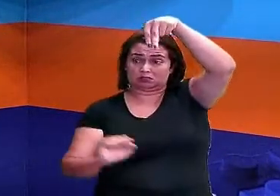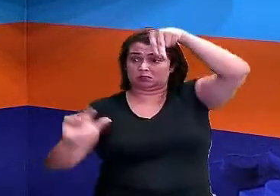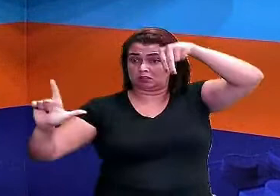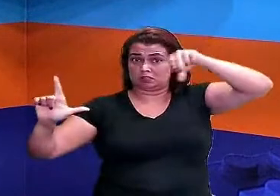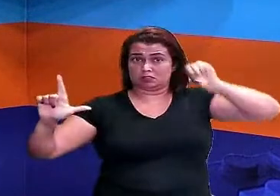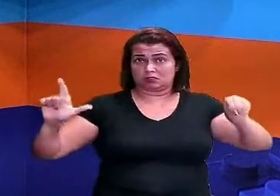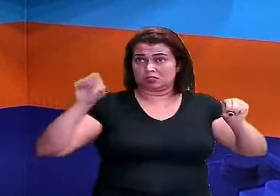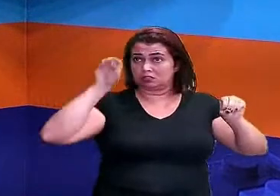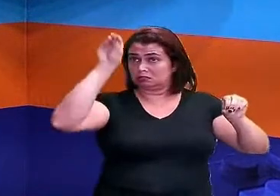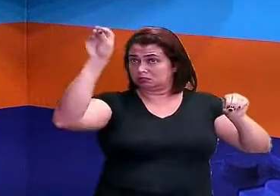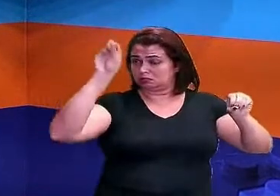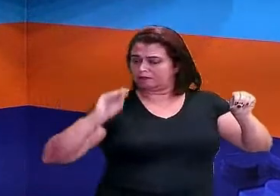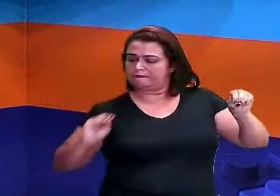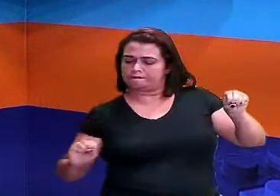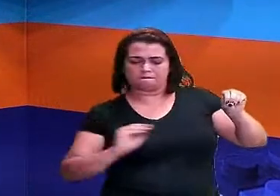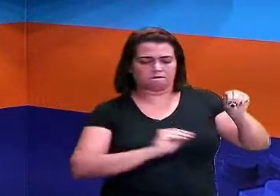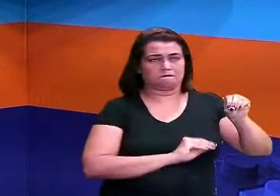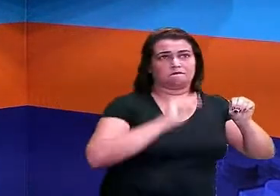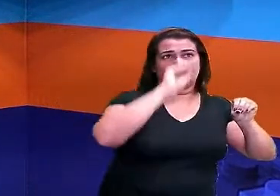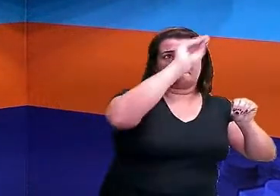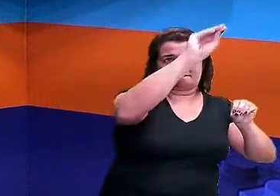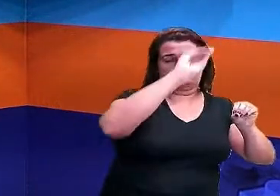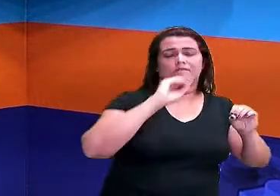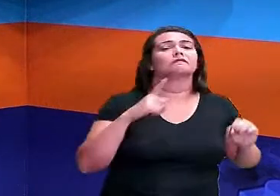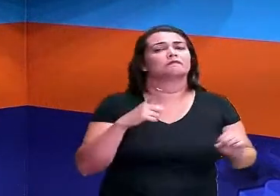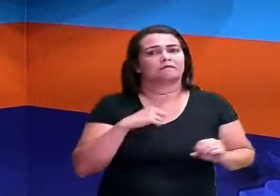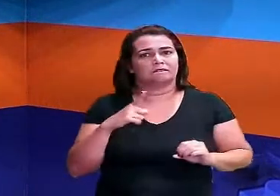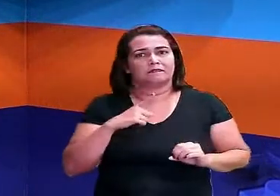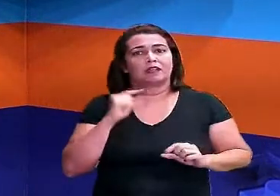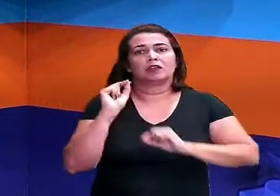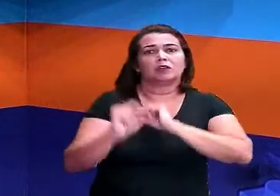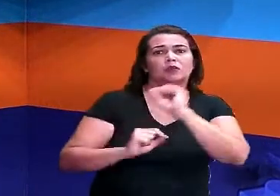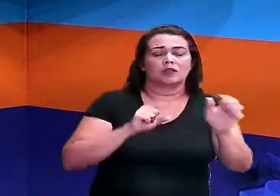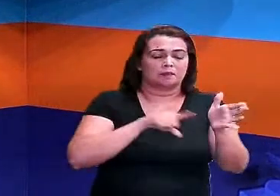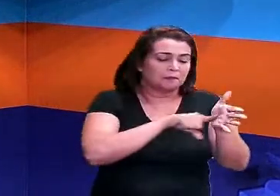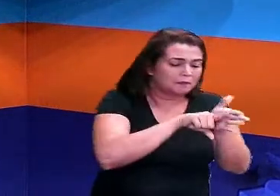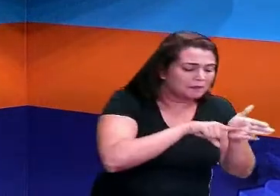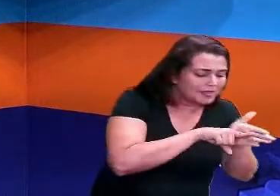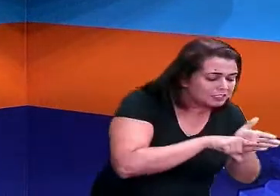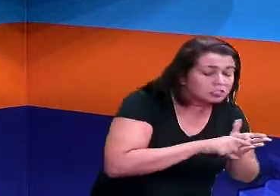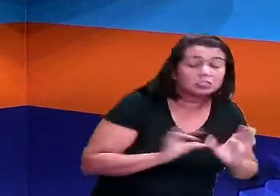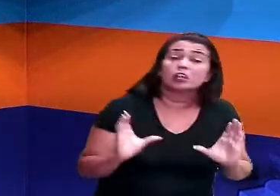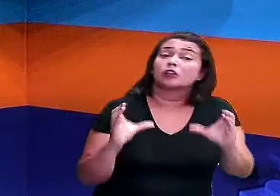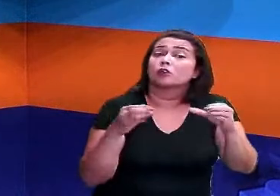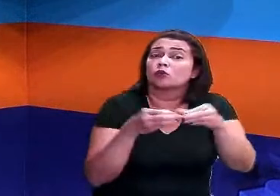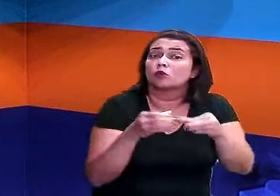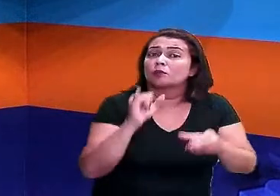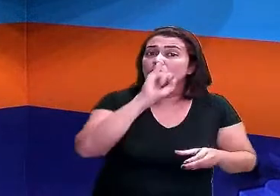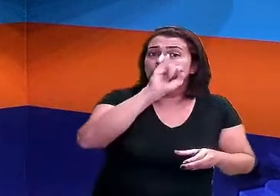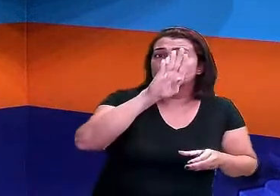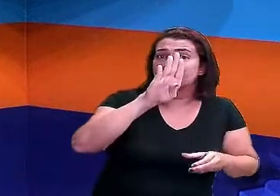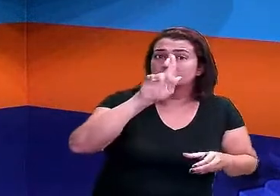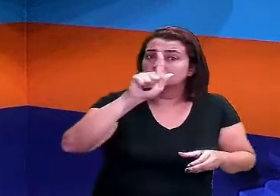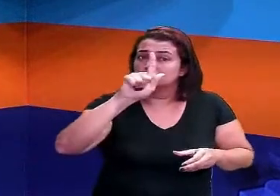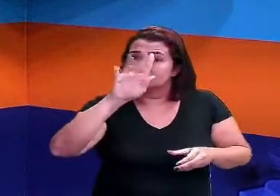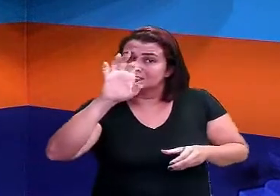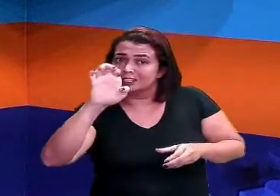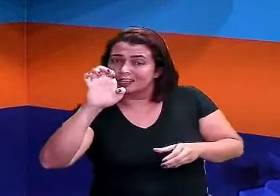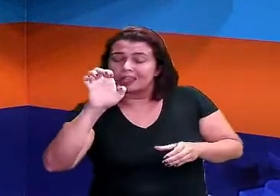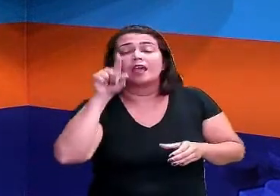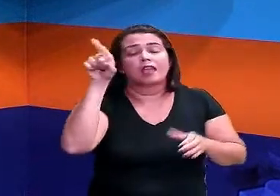regional do IBGE, ela segue muito essa classificação, né, essa orientação geográfica, né? Se